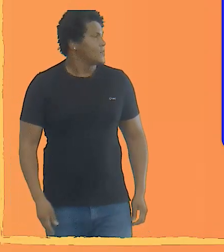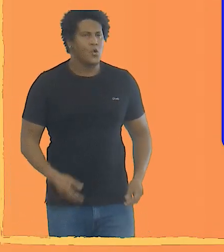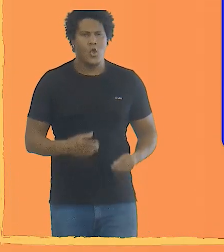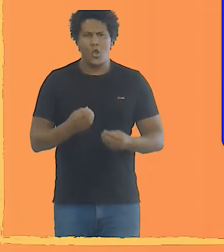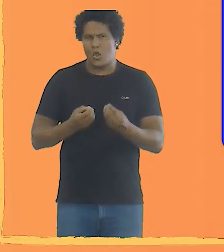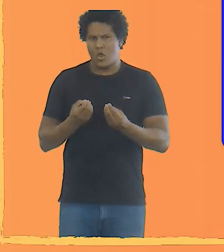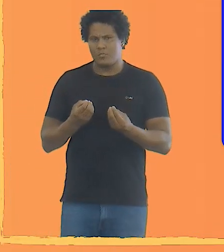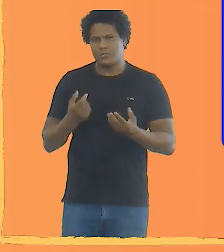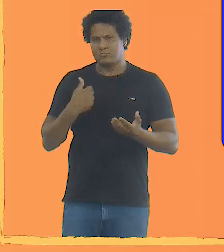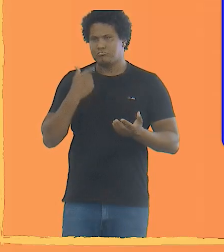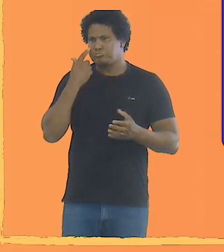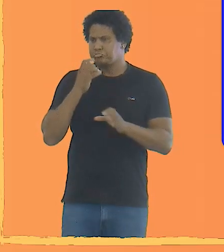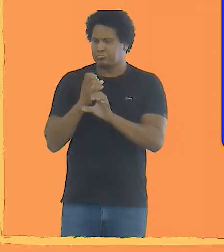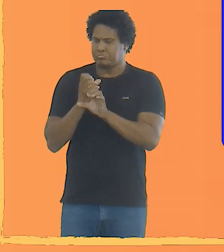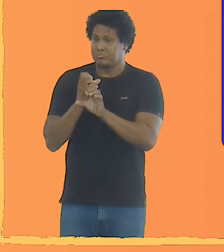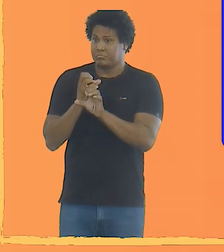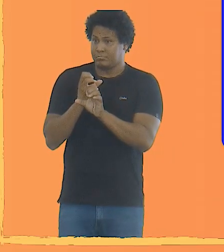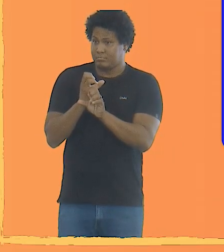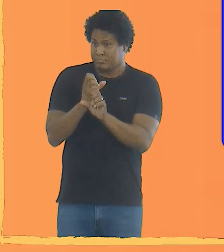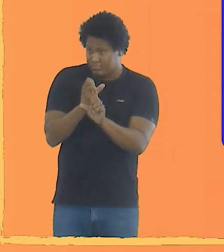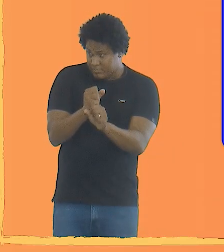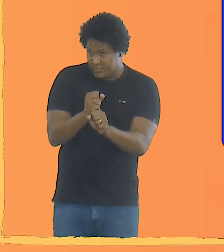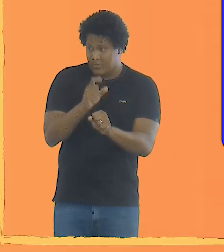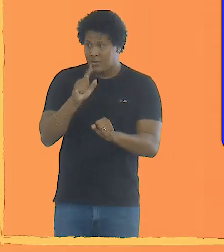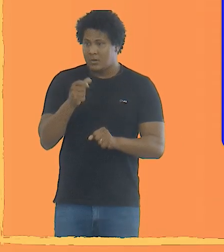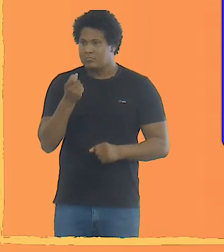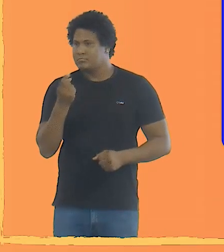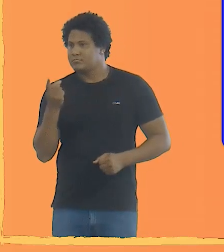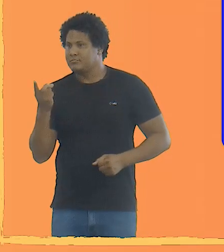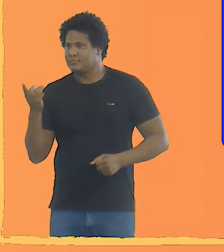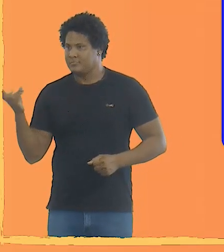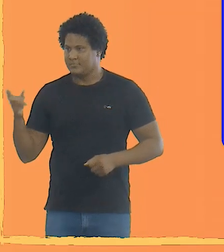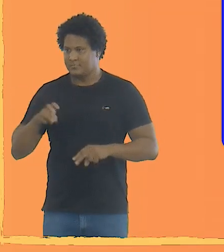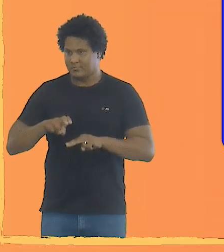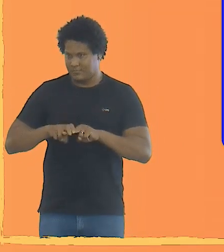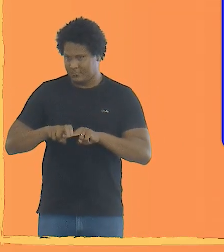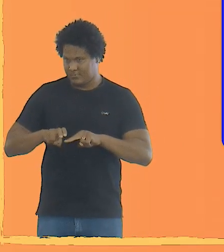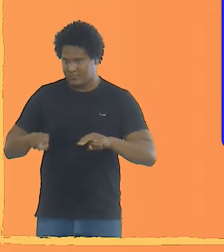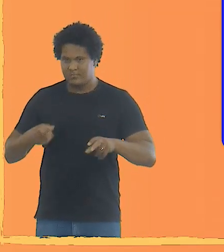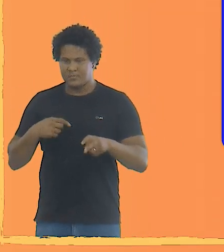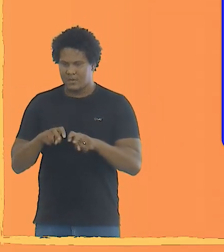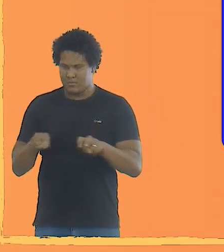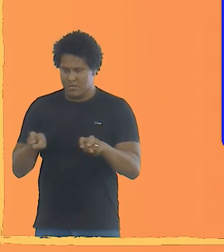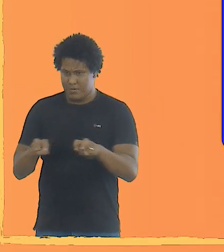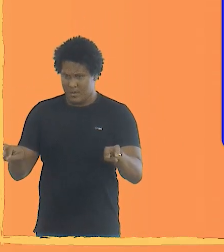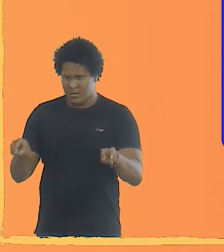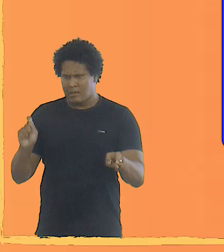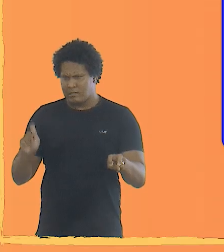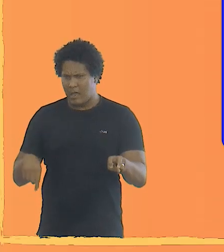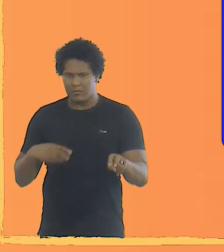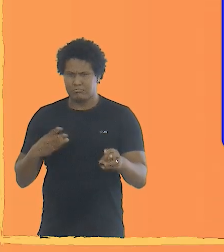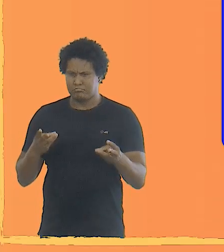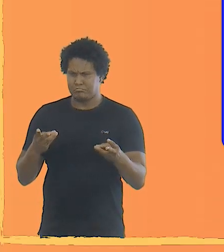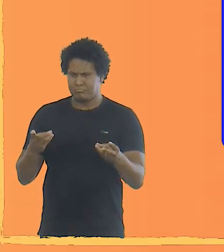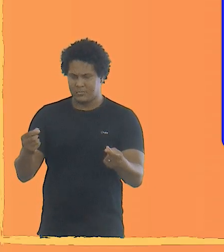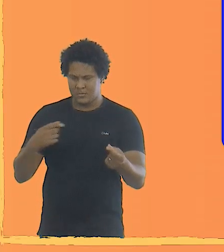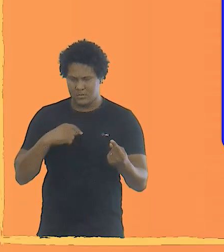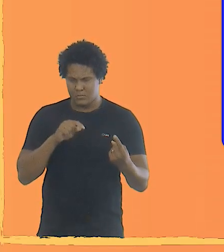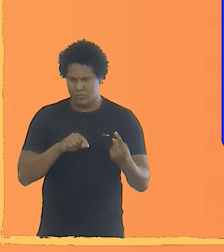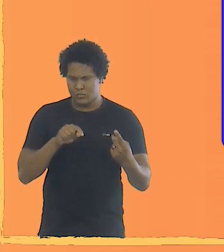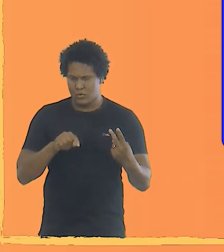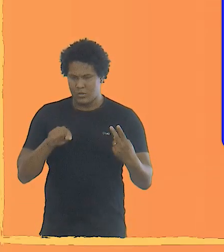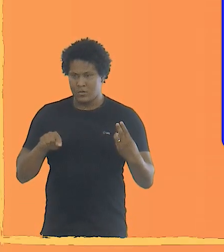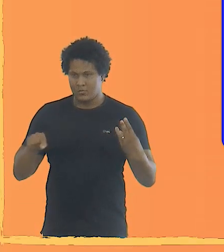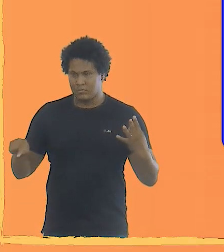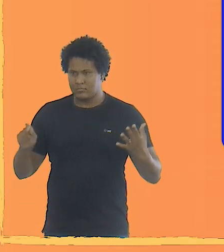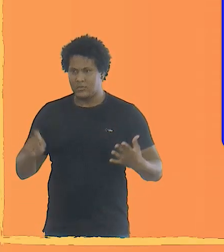calcular a quantidade de cadeiras que tem nessa figura? Eu posso sair contando de uma em uma? Posso. Imagine, por exemplo, o